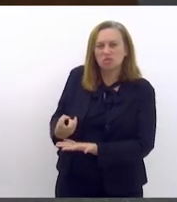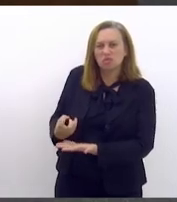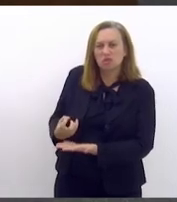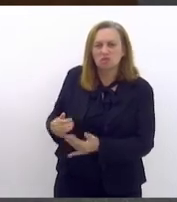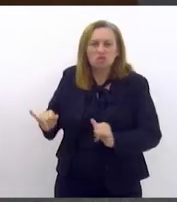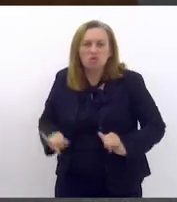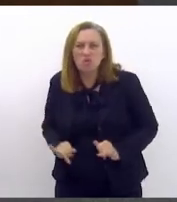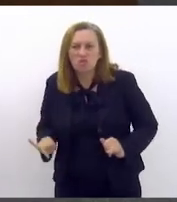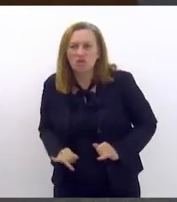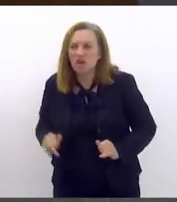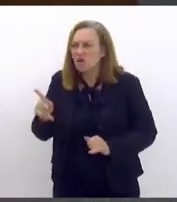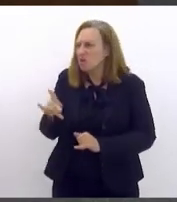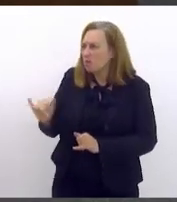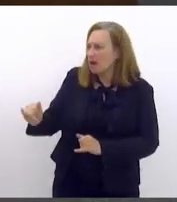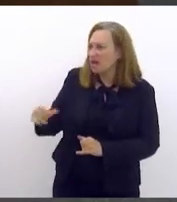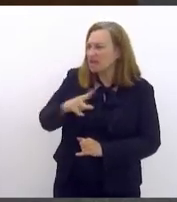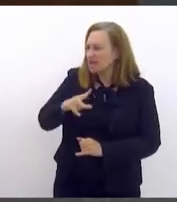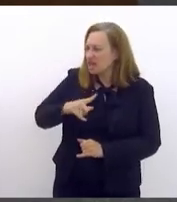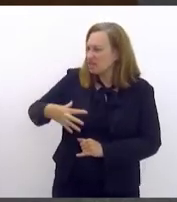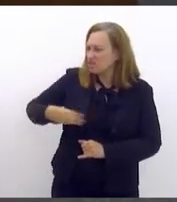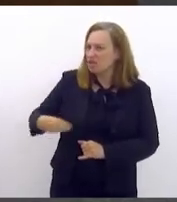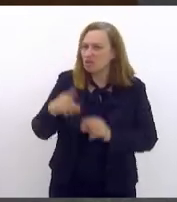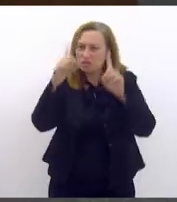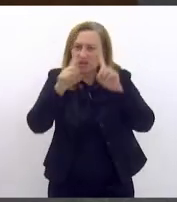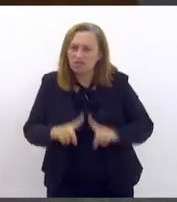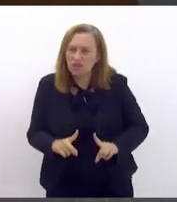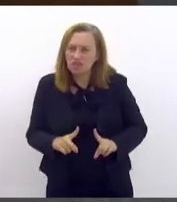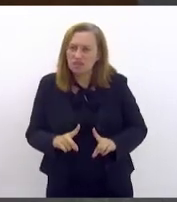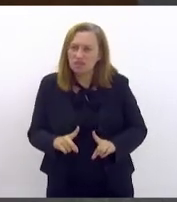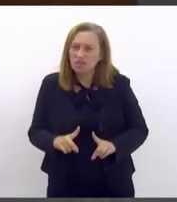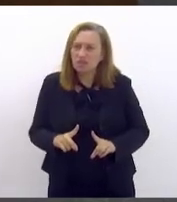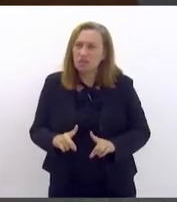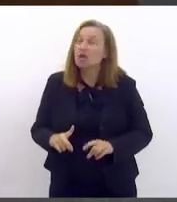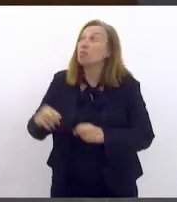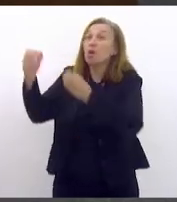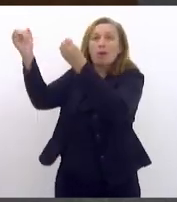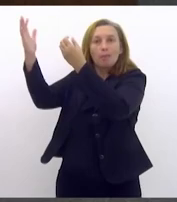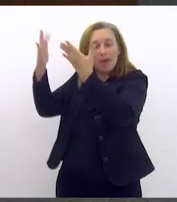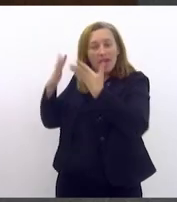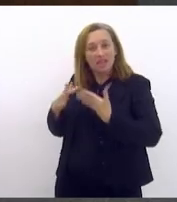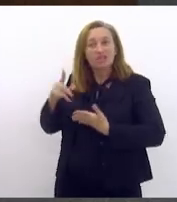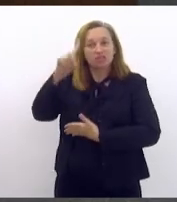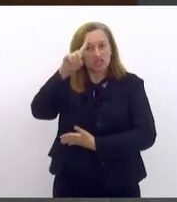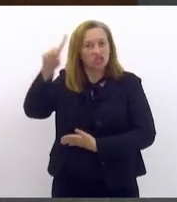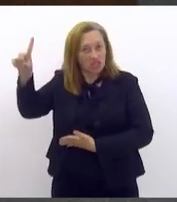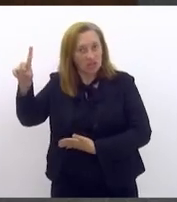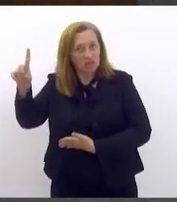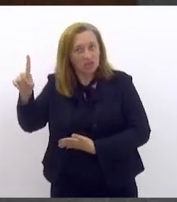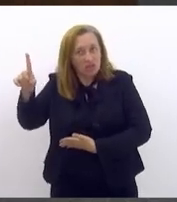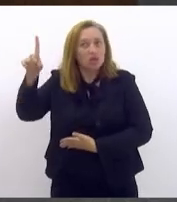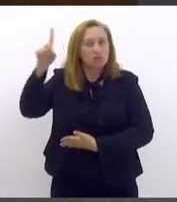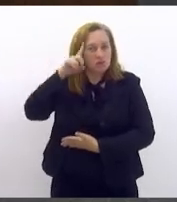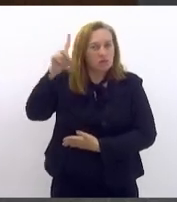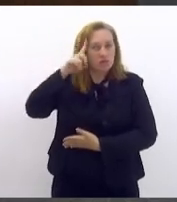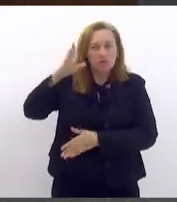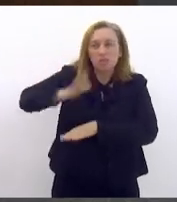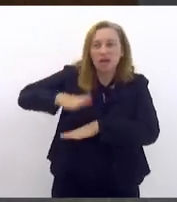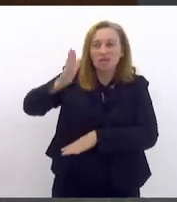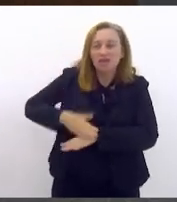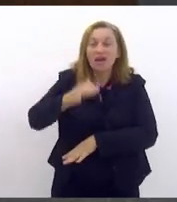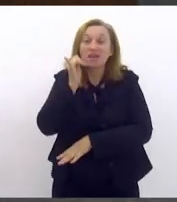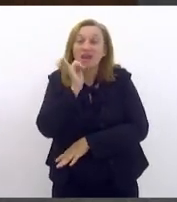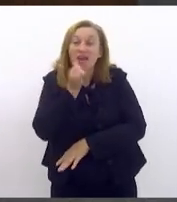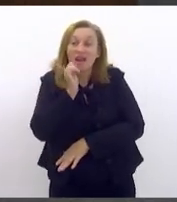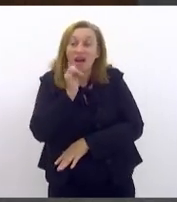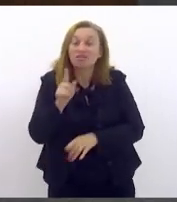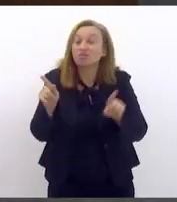recebem estes filhos como bênçãos em suas vidas. E nós cada vez mais temos relatos,